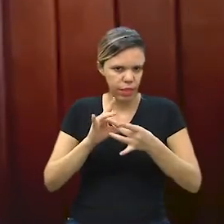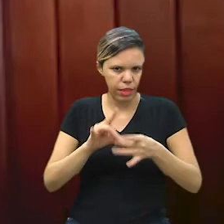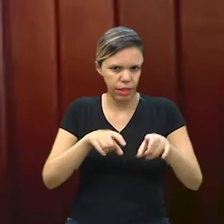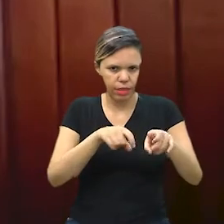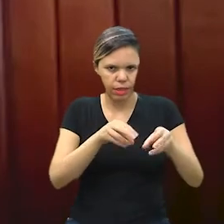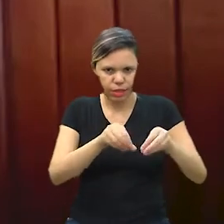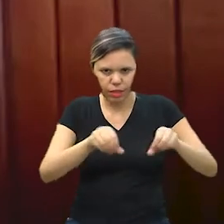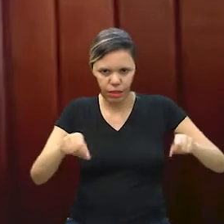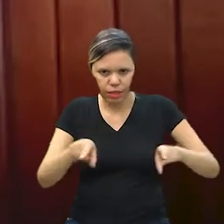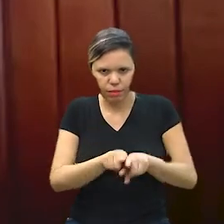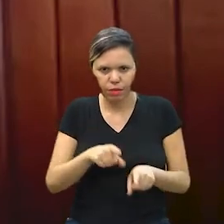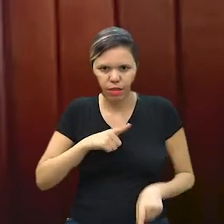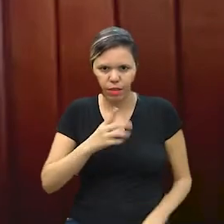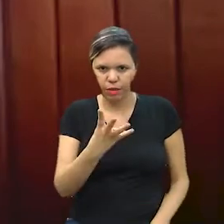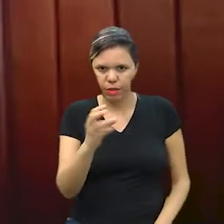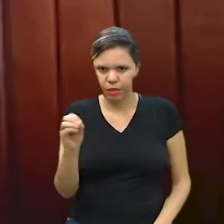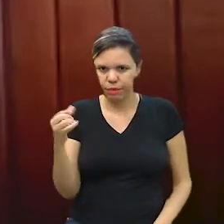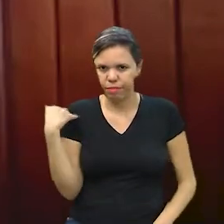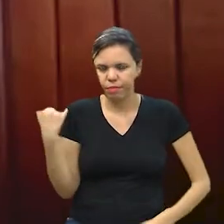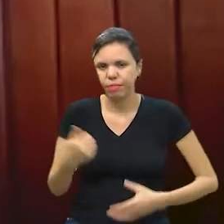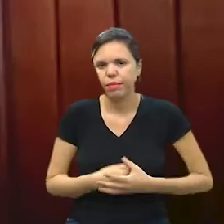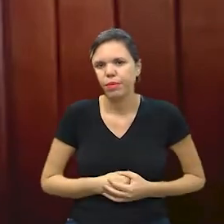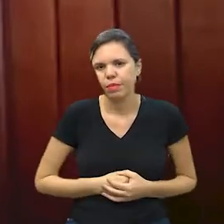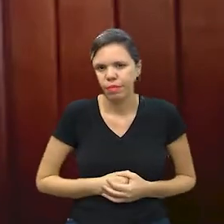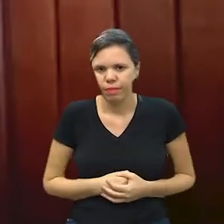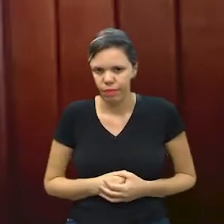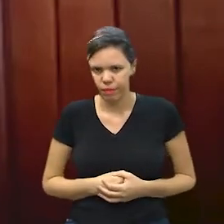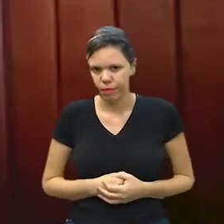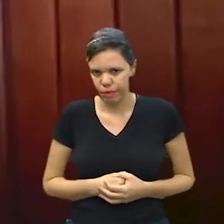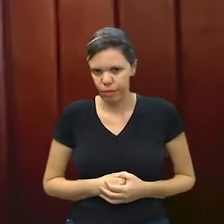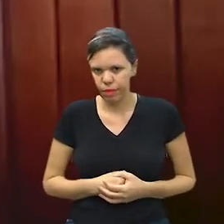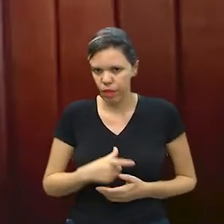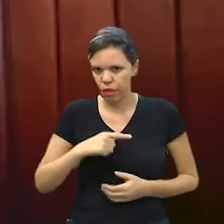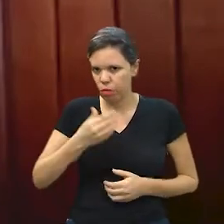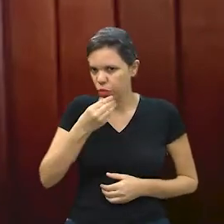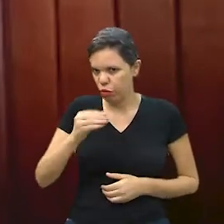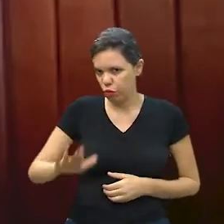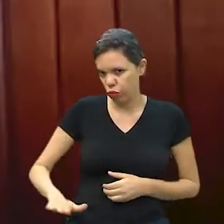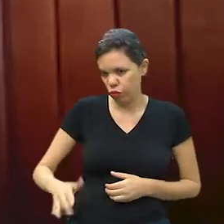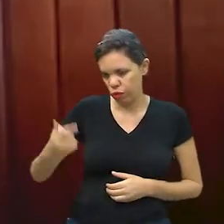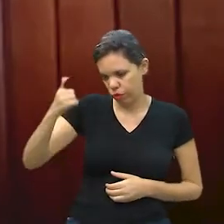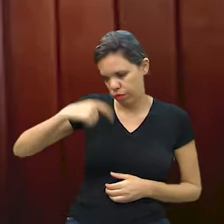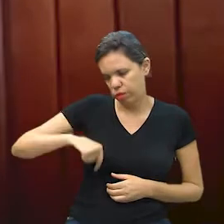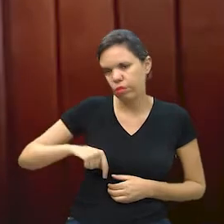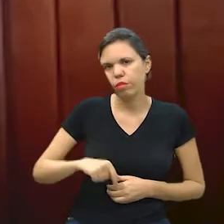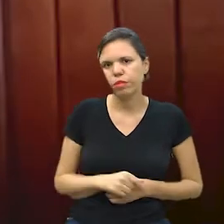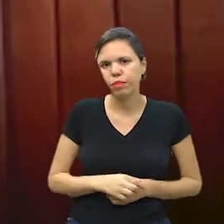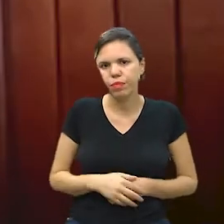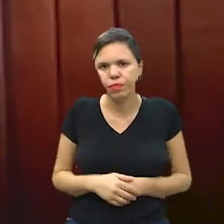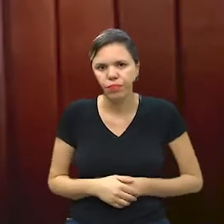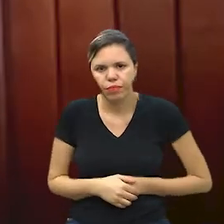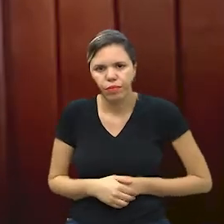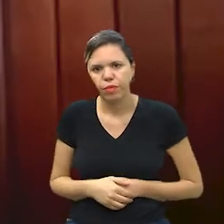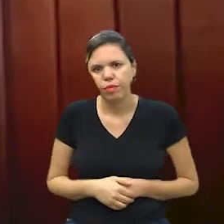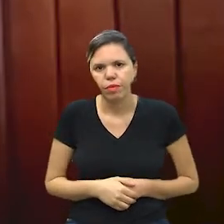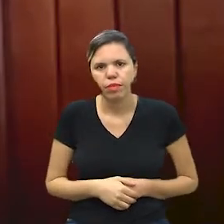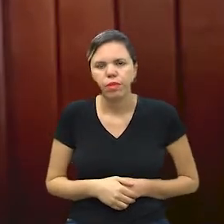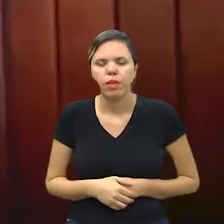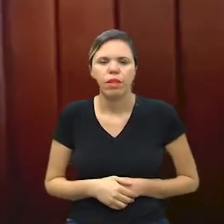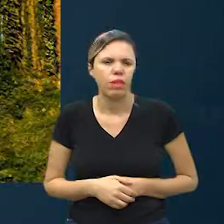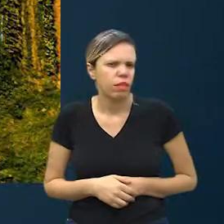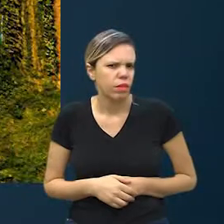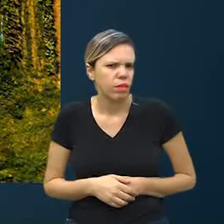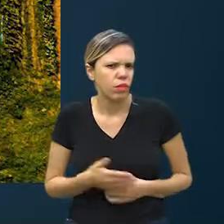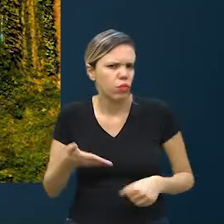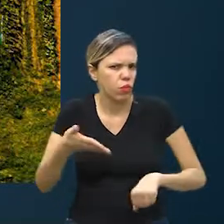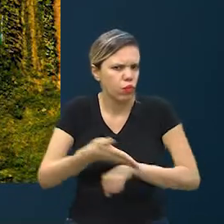sítio A Boa Terra de muitos anos, né? Eu também tenho 40 anos. E quando era menino ainda, no começo desse